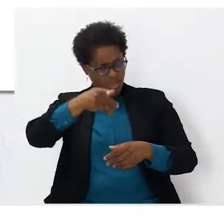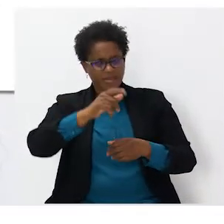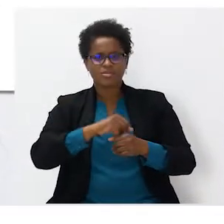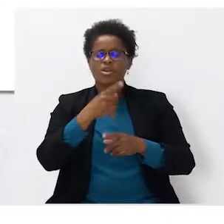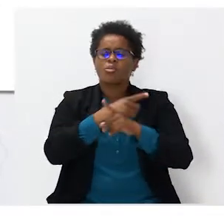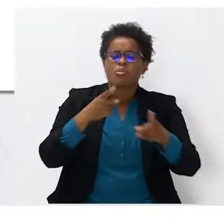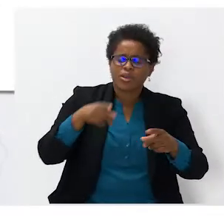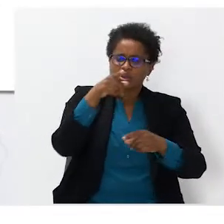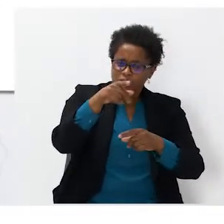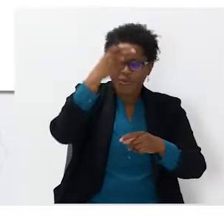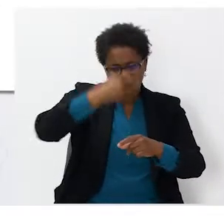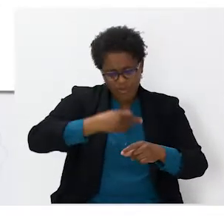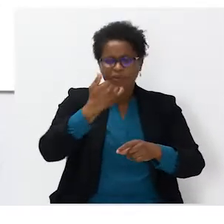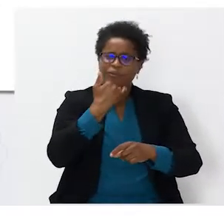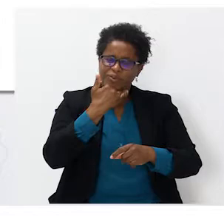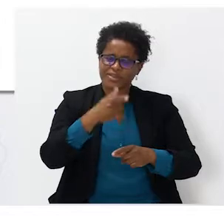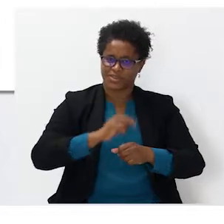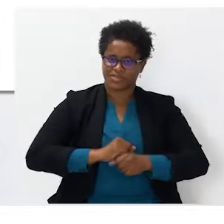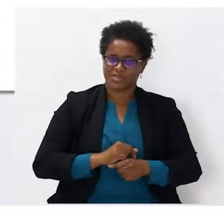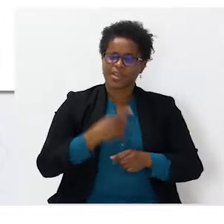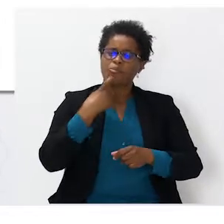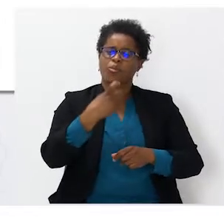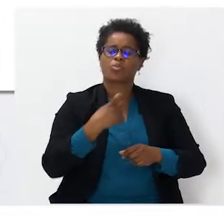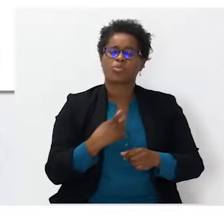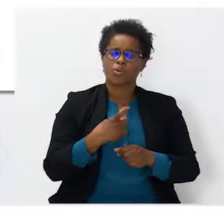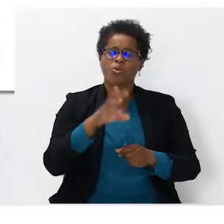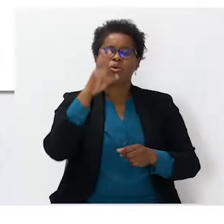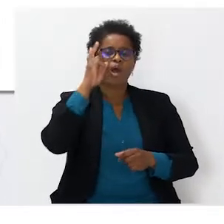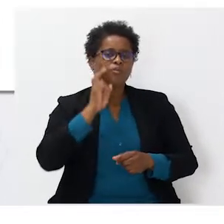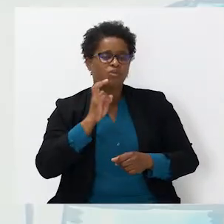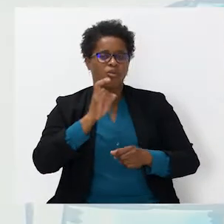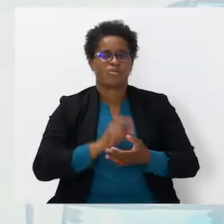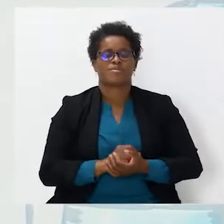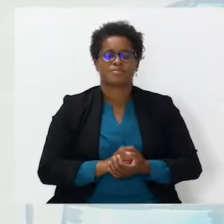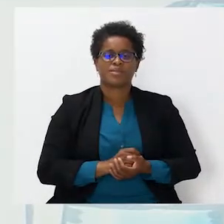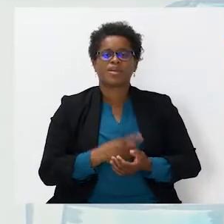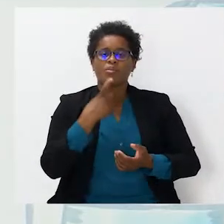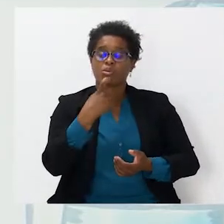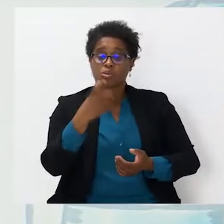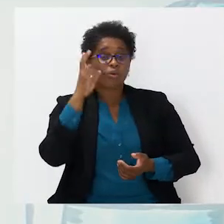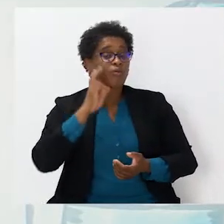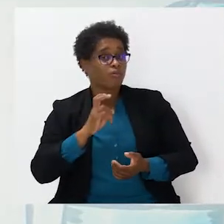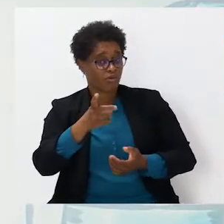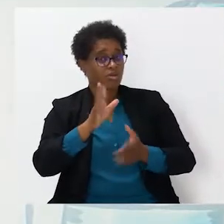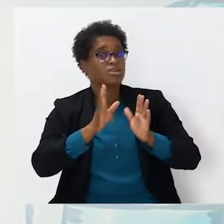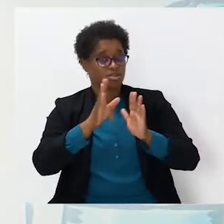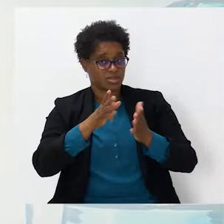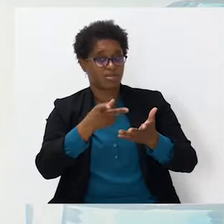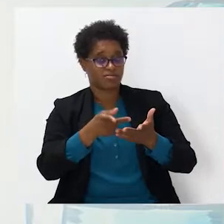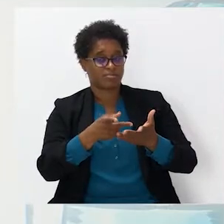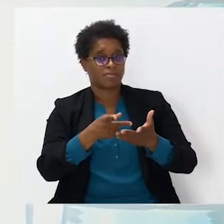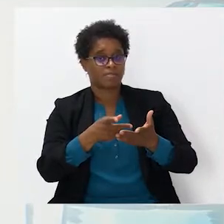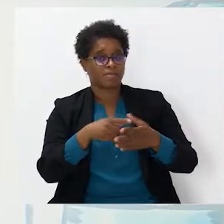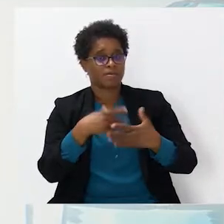que ficaste satisfeito? Perguntou o avô. Perguntou o avô. Já nos dá